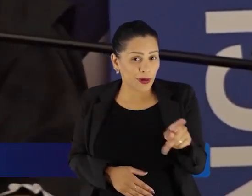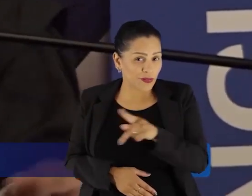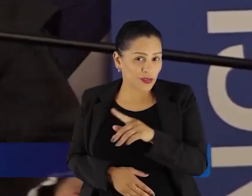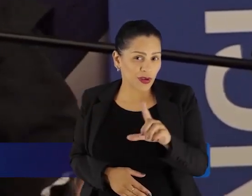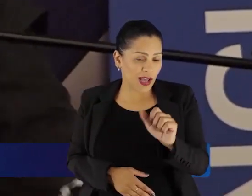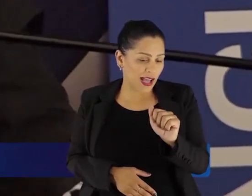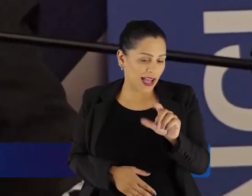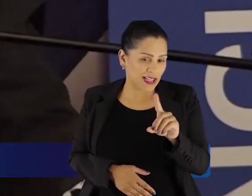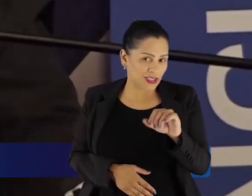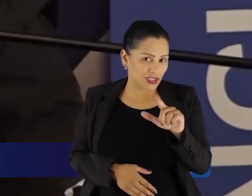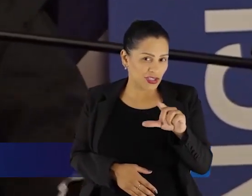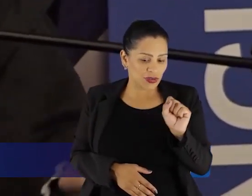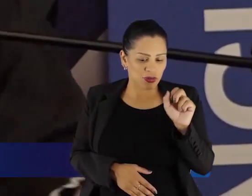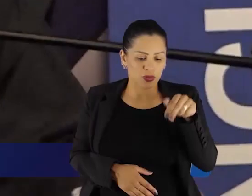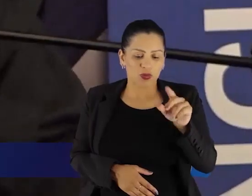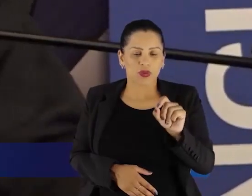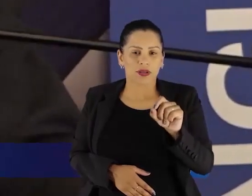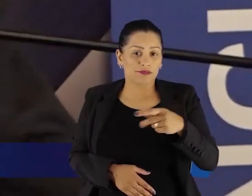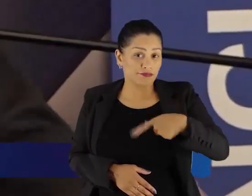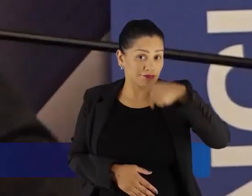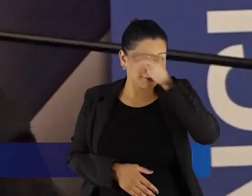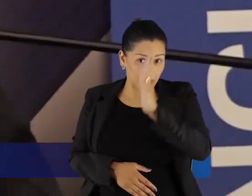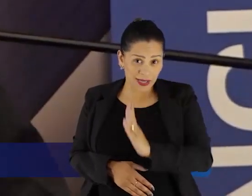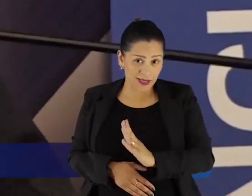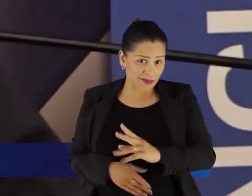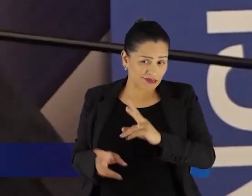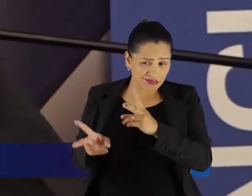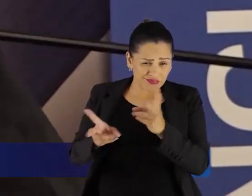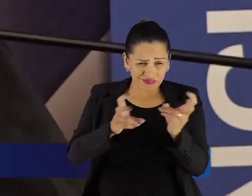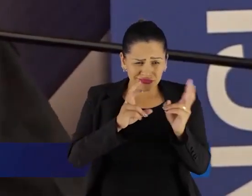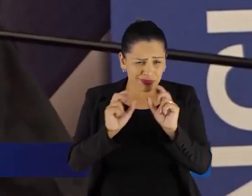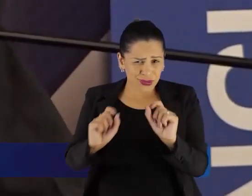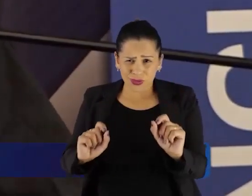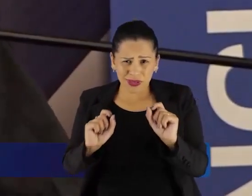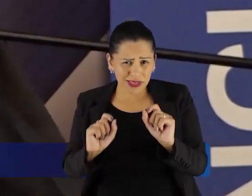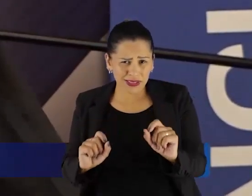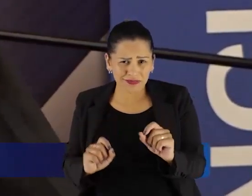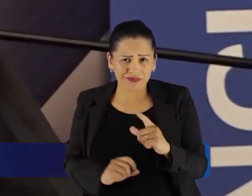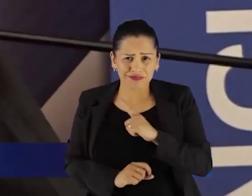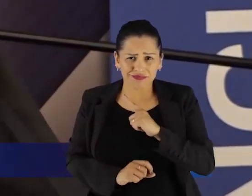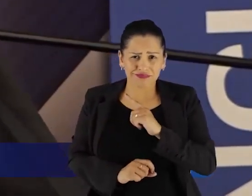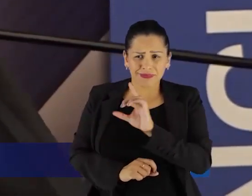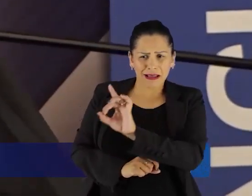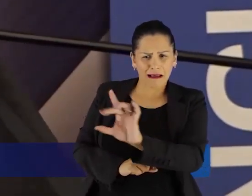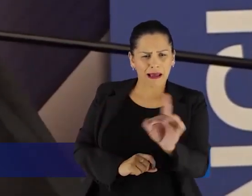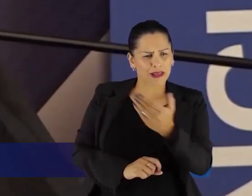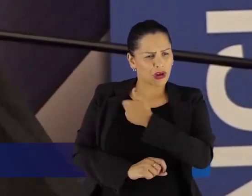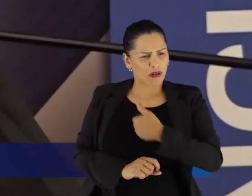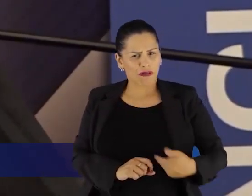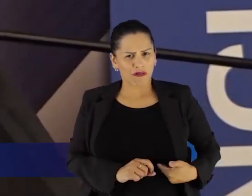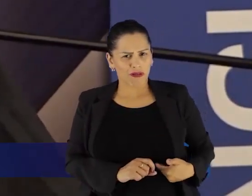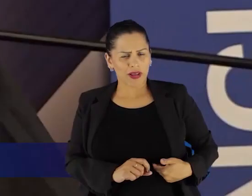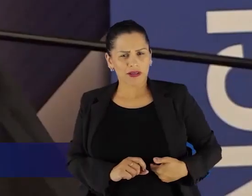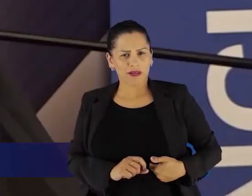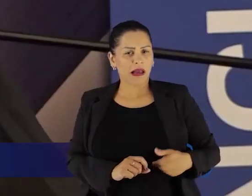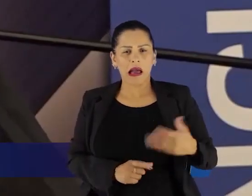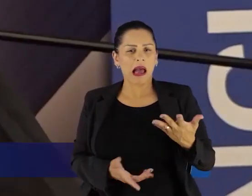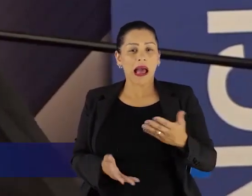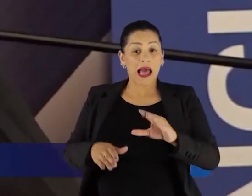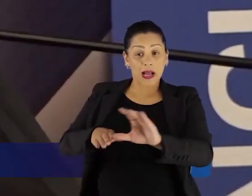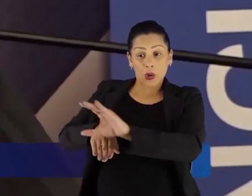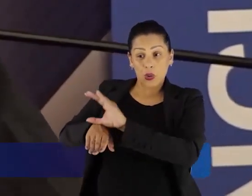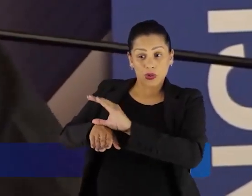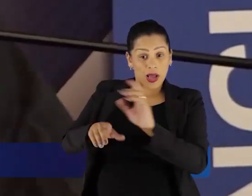Adilson Abreu dallari no Brasil o que se observa é que cada governo em vez ao mudar-se